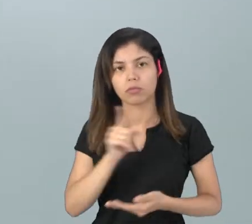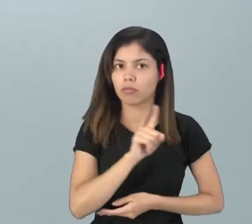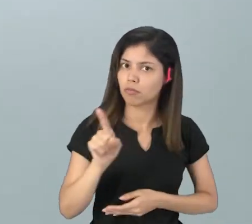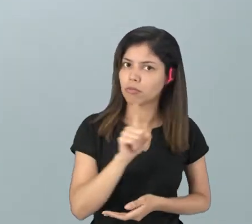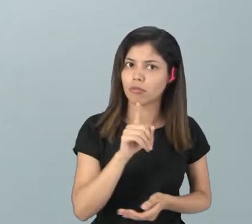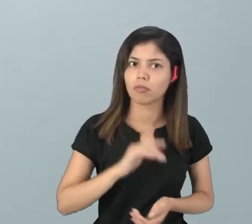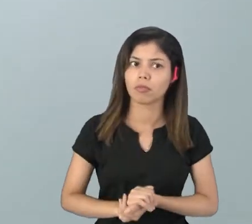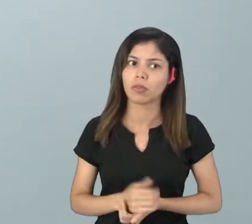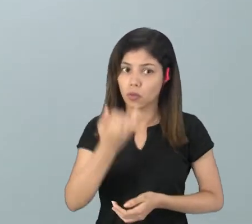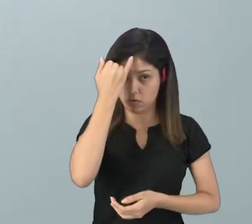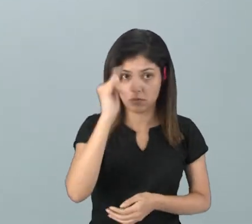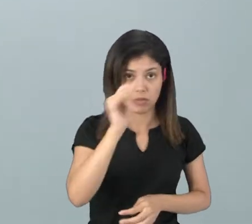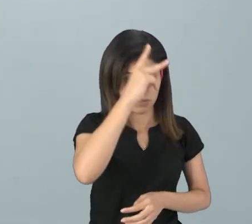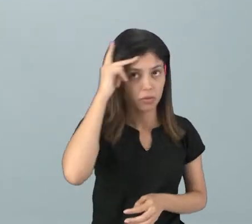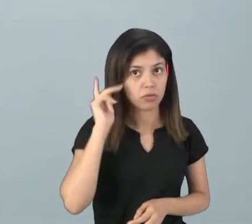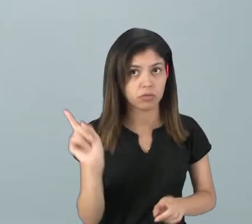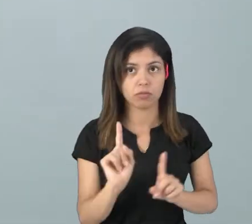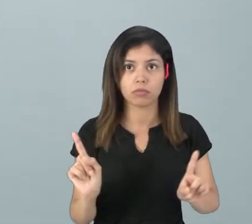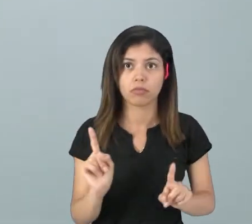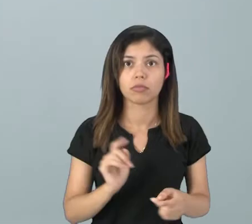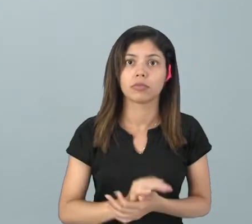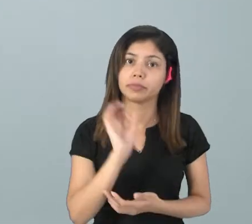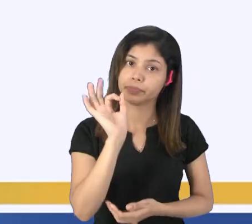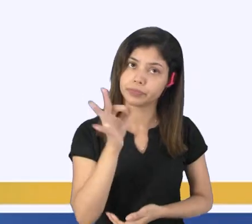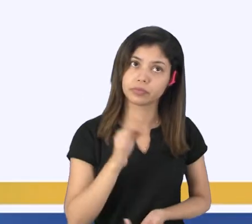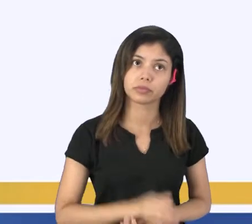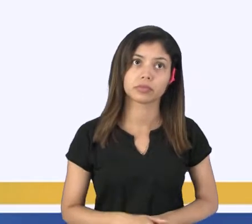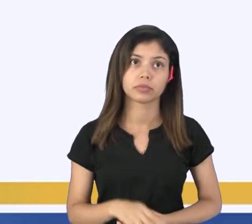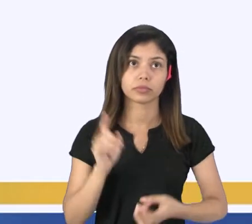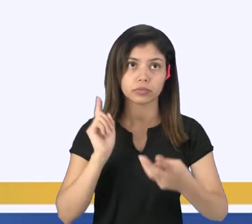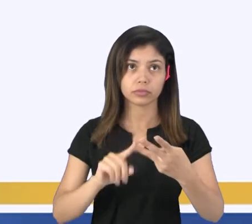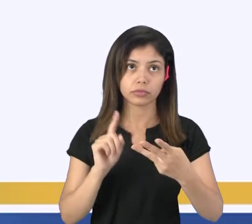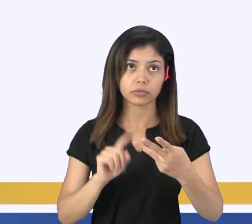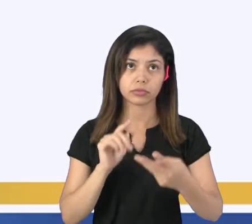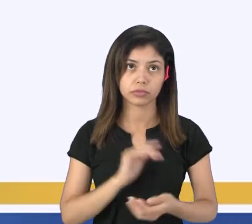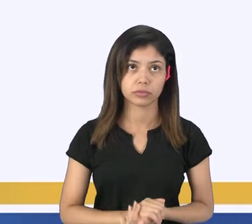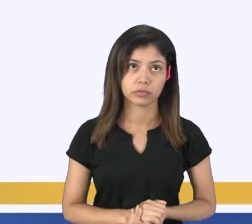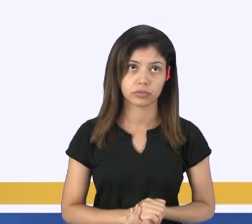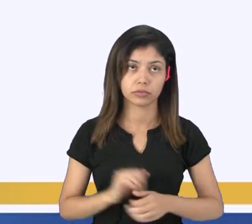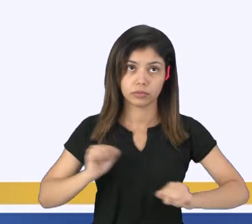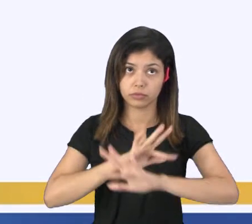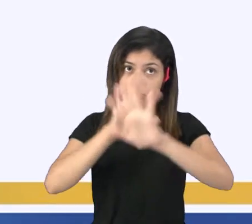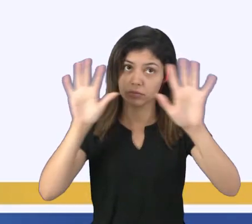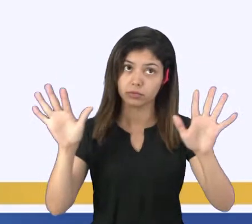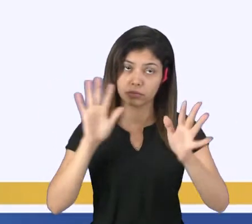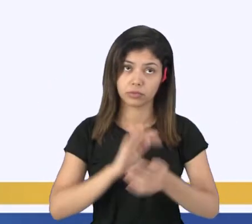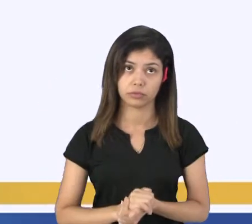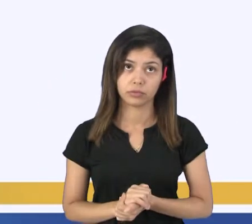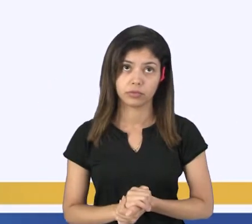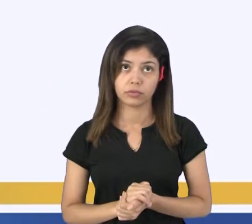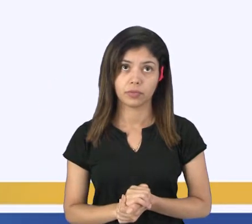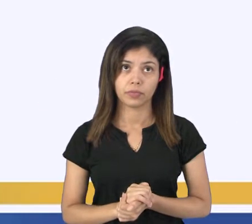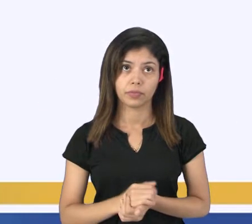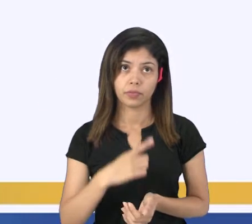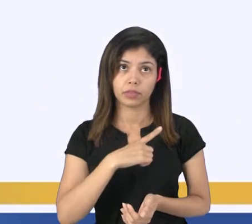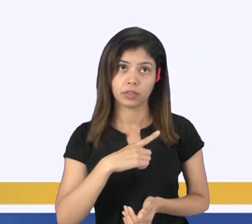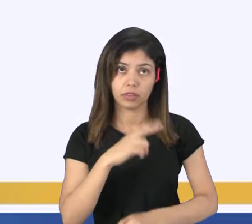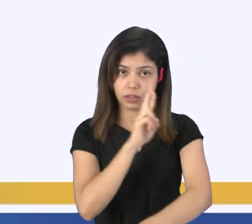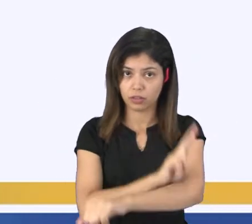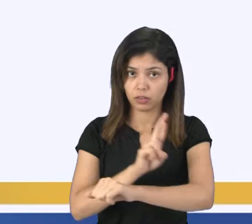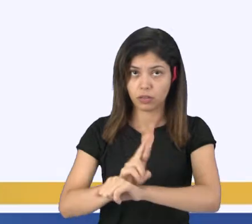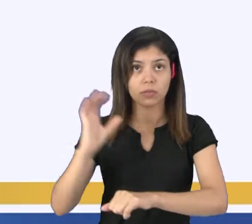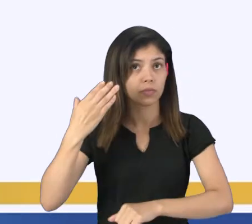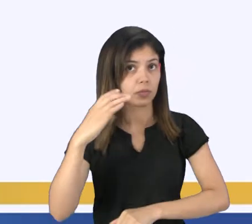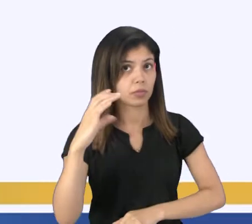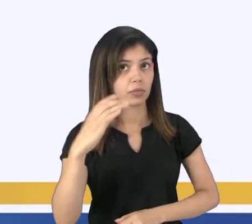não comunando com a ideia dessas pessoas. Tá certo? 3. Definir de modo claro a fronteira entre religião e